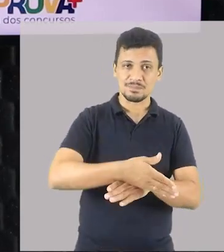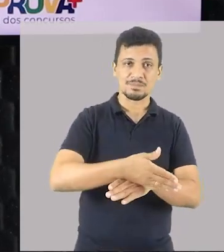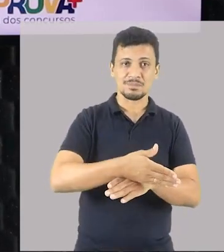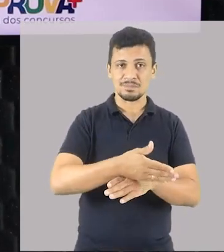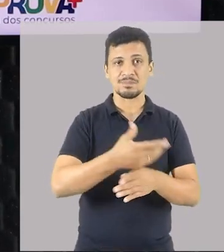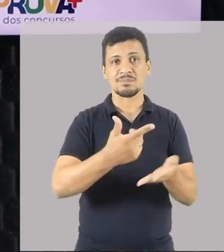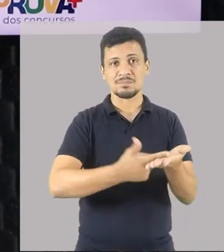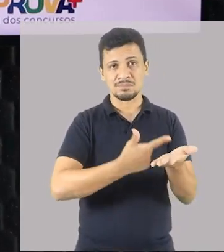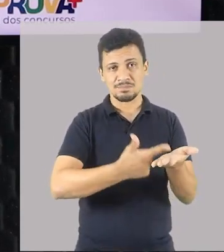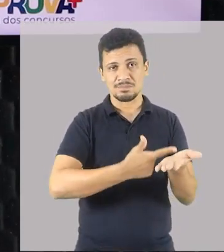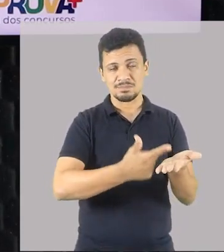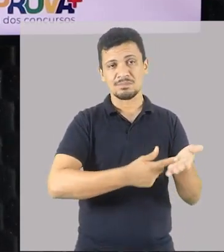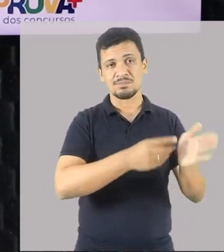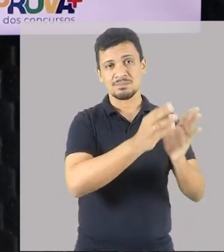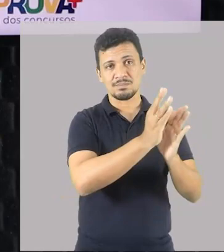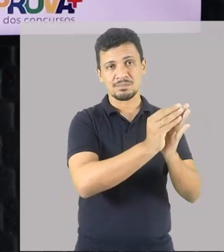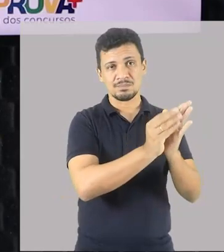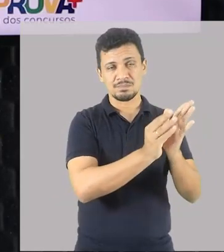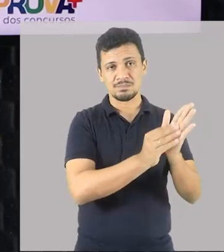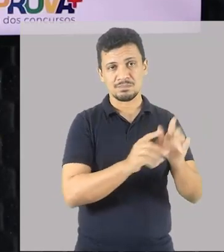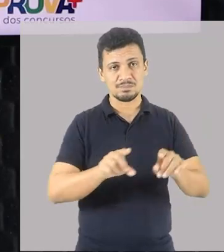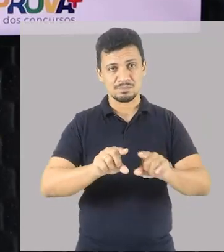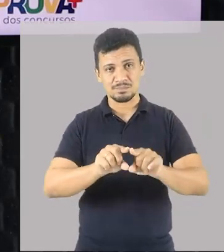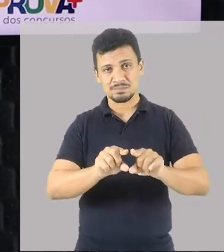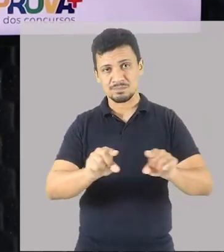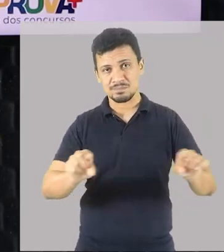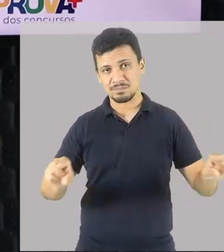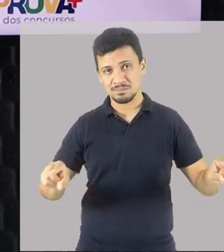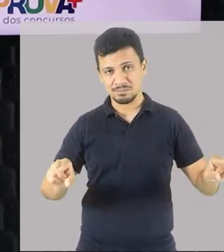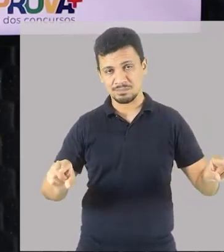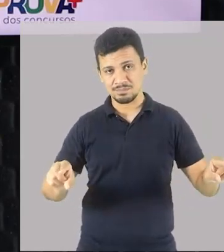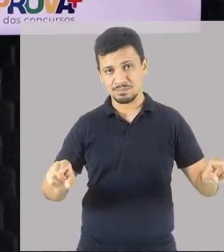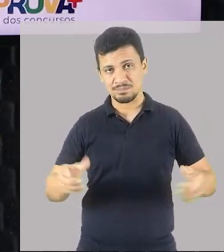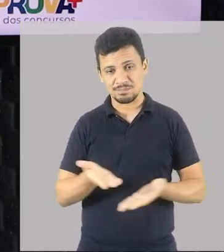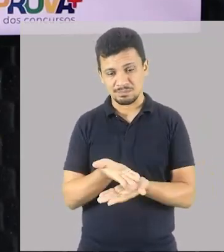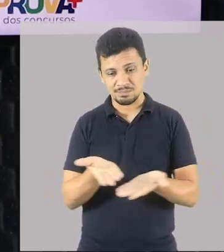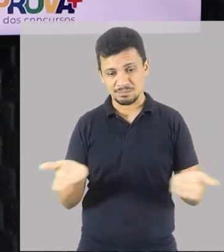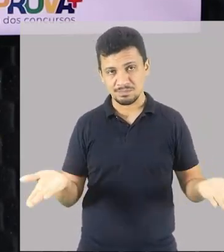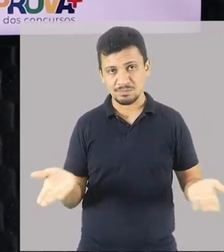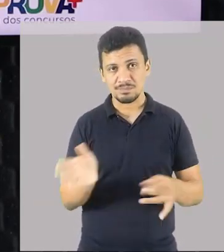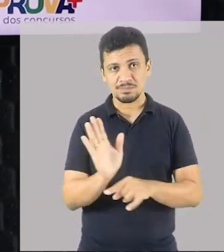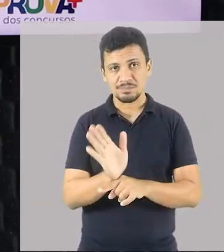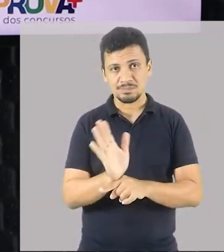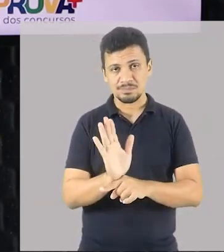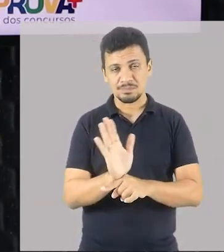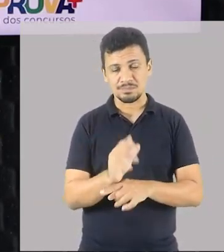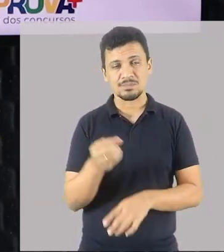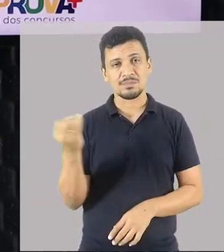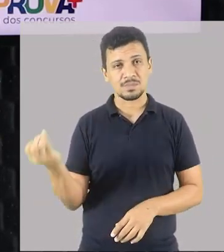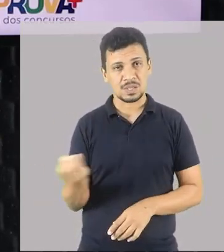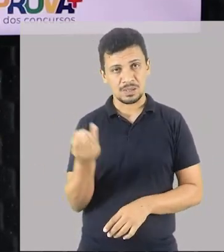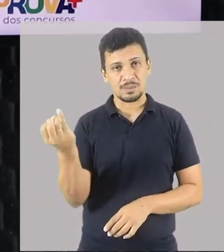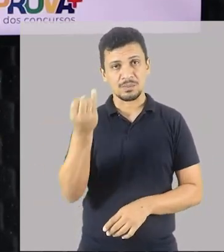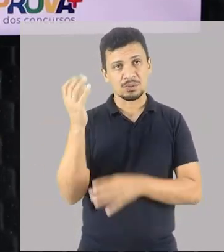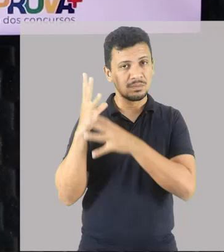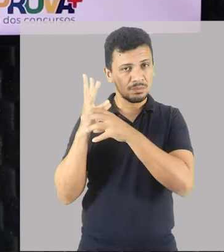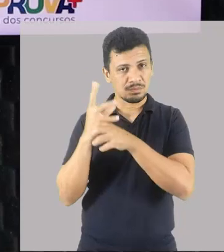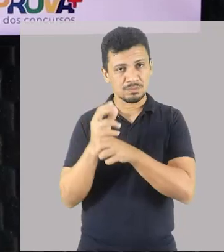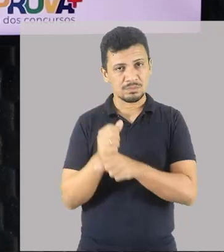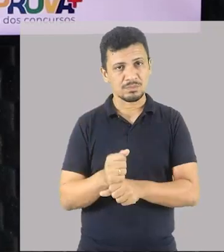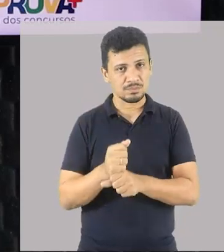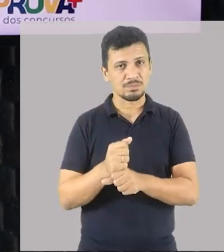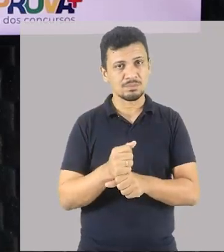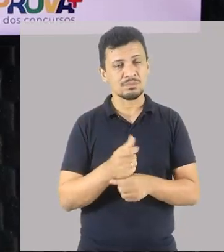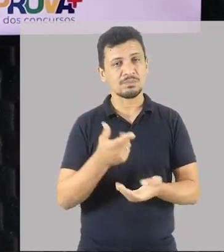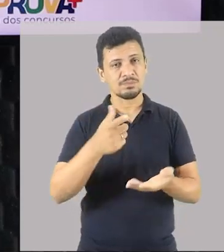material. O link do material está aí na descrição do vídeo. É importante que vocês revisem esse material,